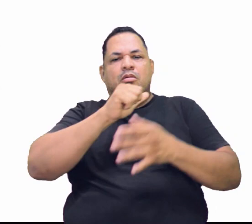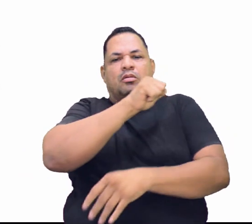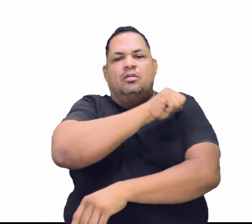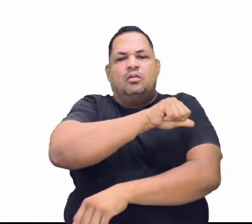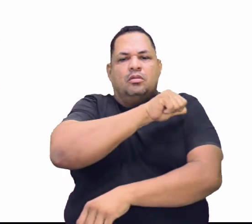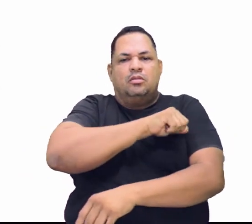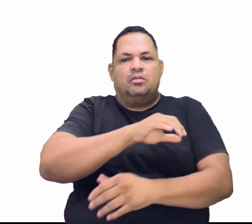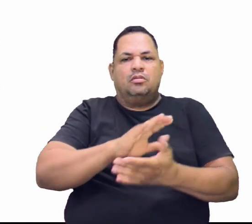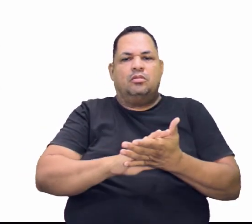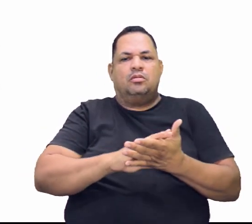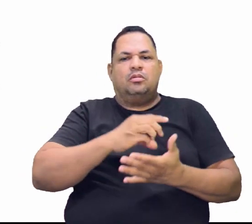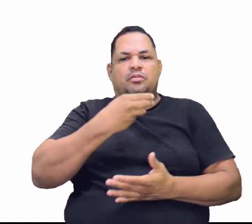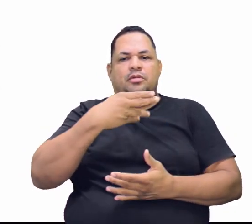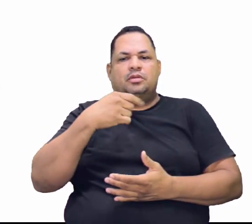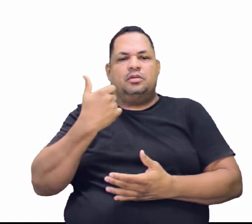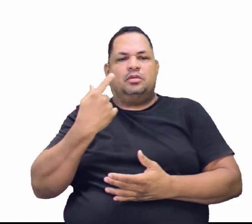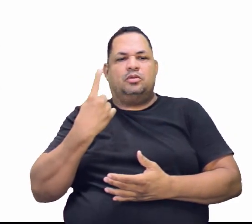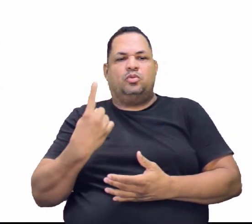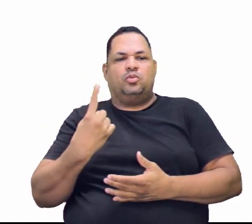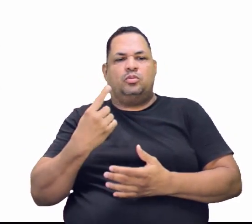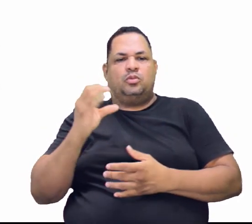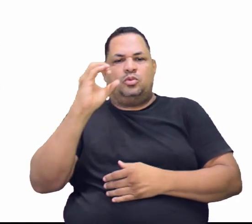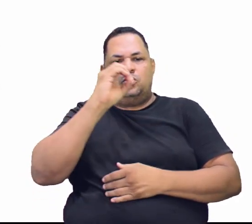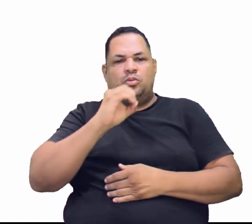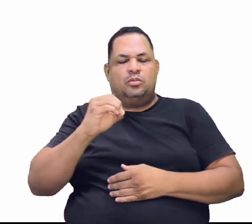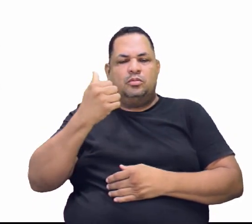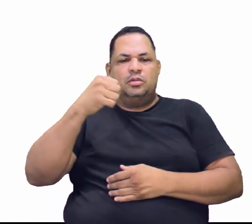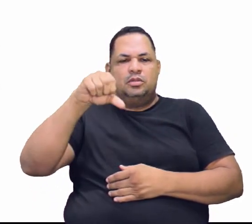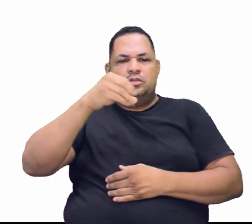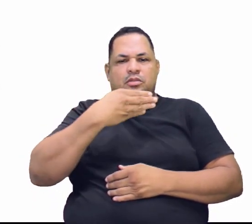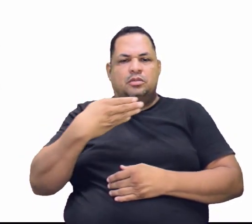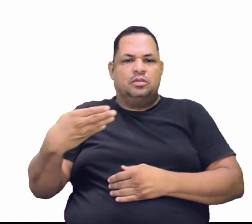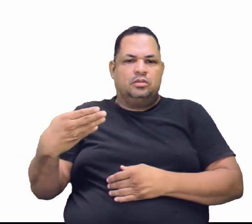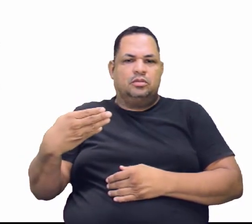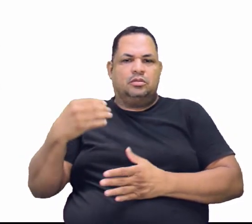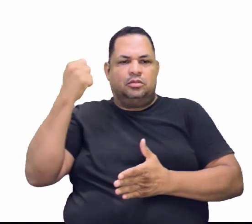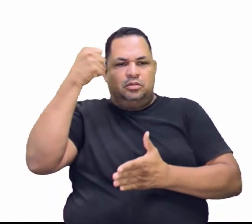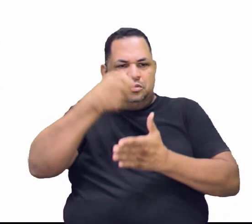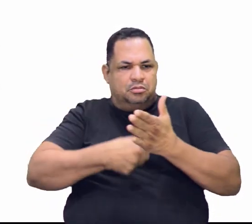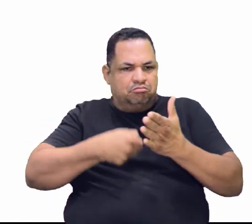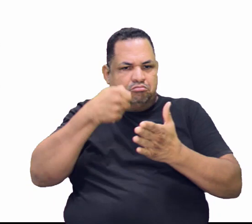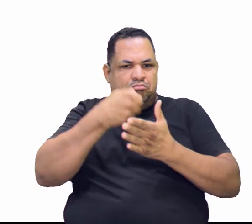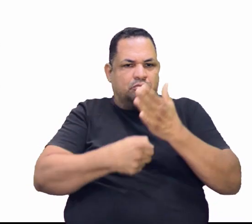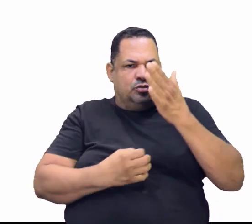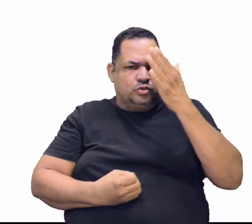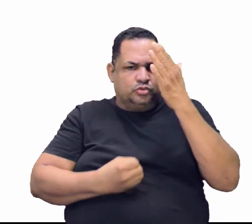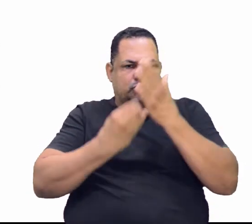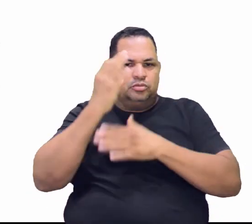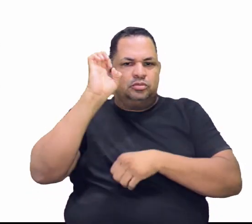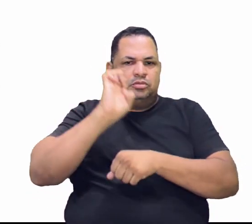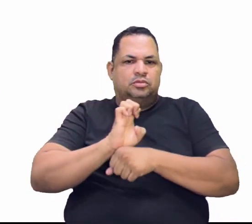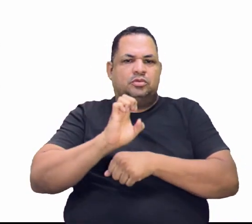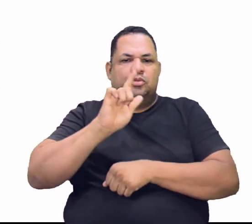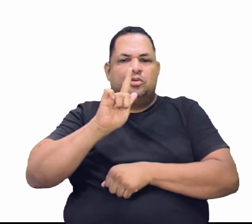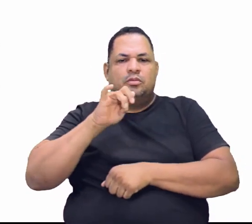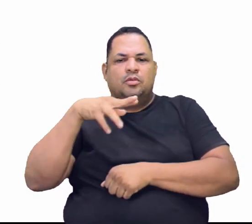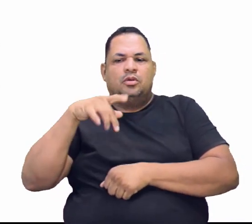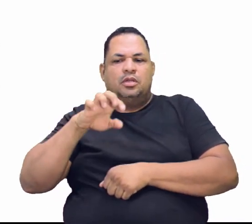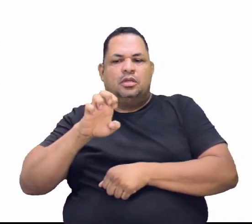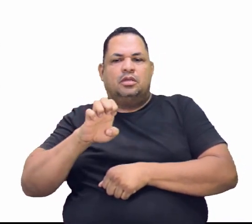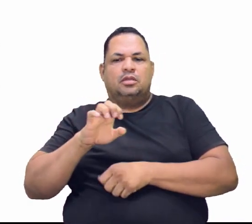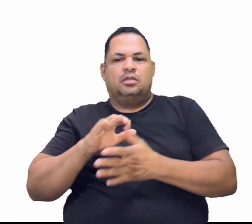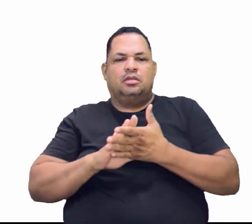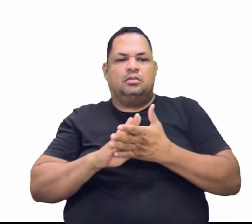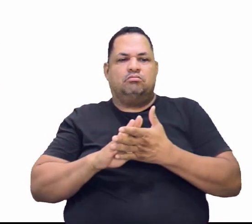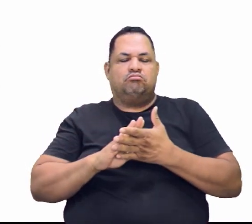de Janeiro no dia 30 de outubro de 44, onde defendeu a criação do estado do